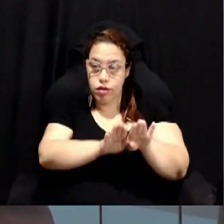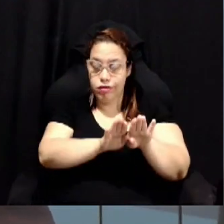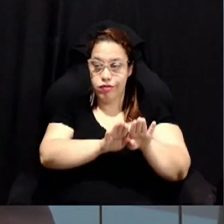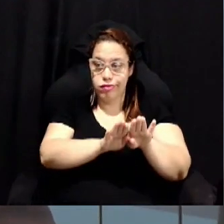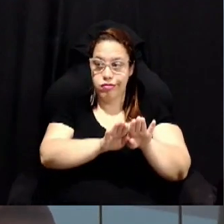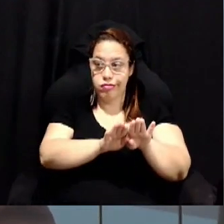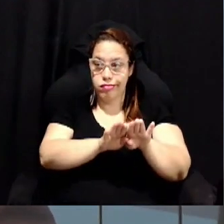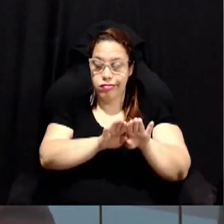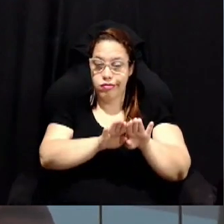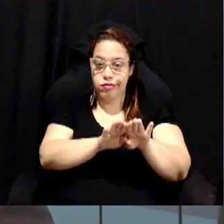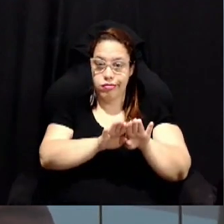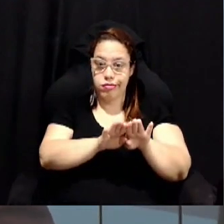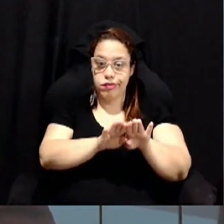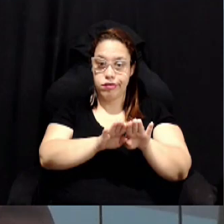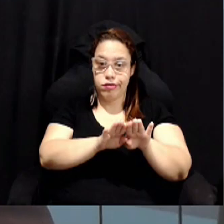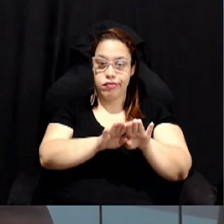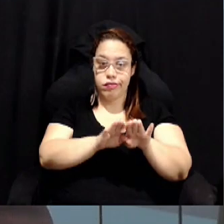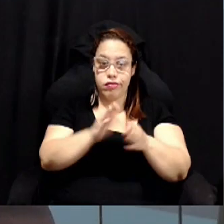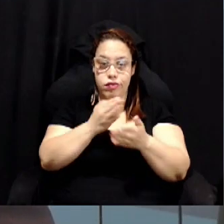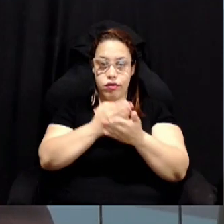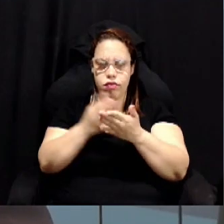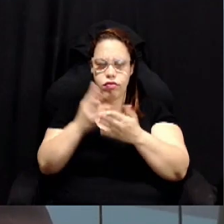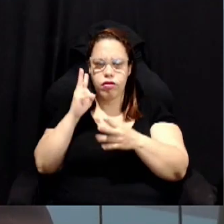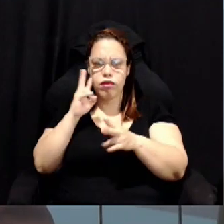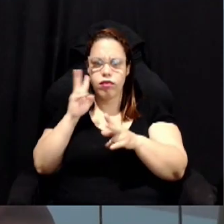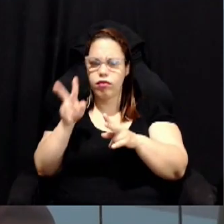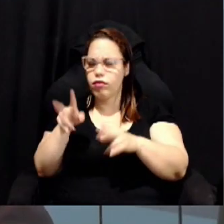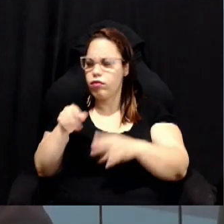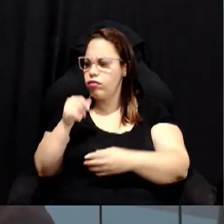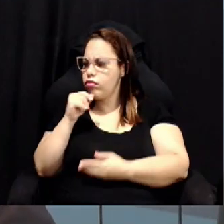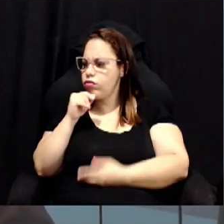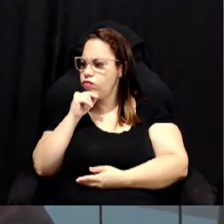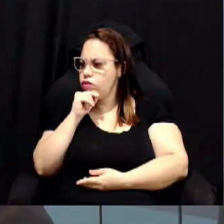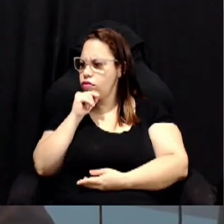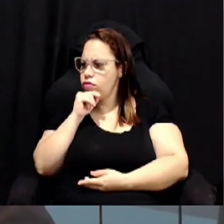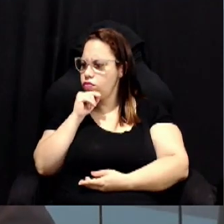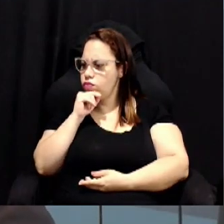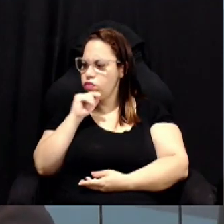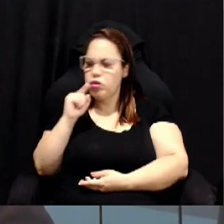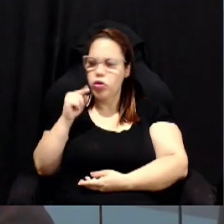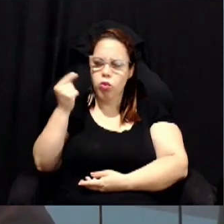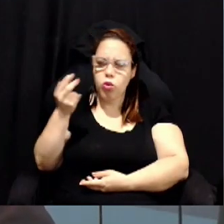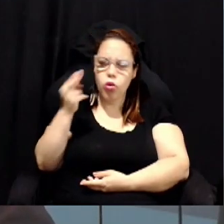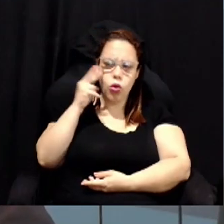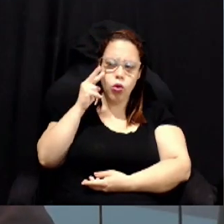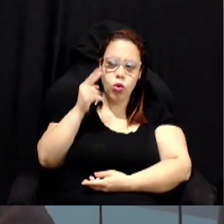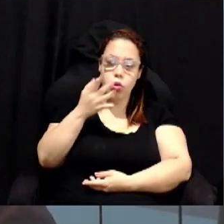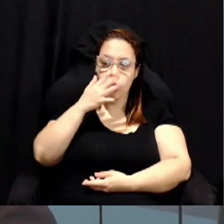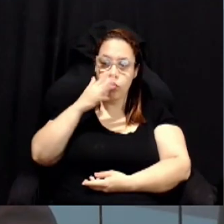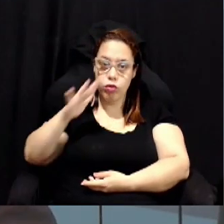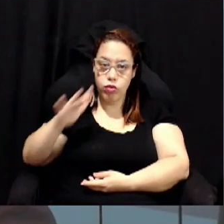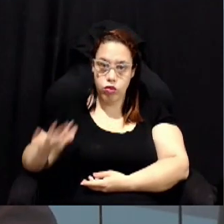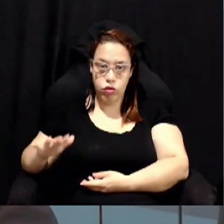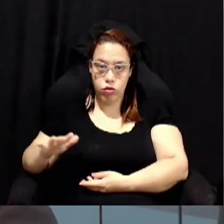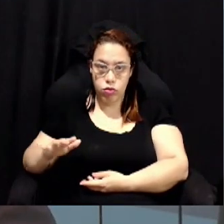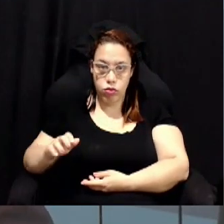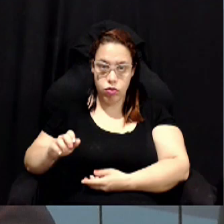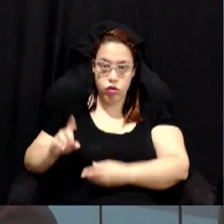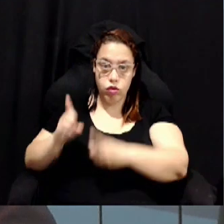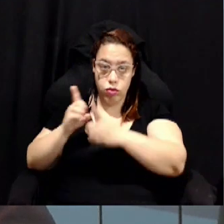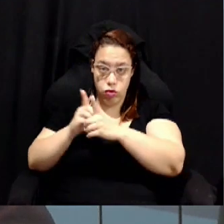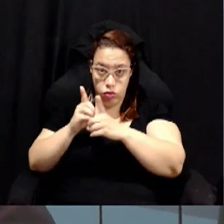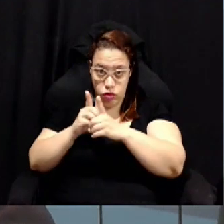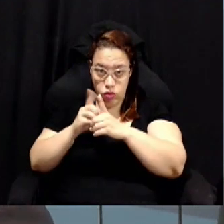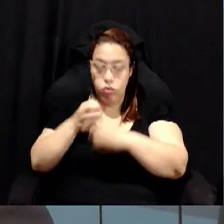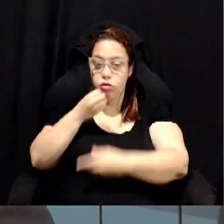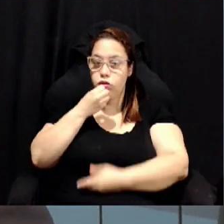E aí eu comecei a olhar com outro olhar. A criança já estava sendo assistida, e muito bem assistida